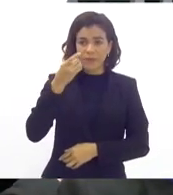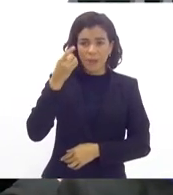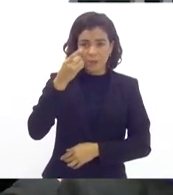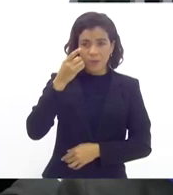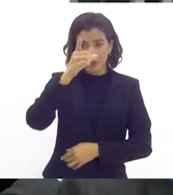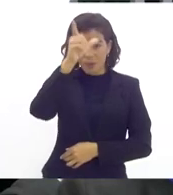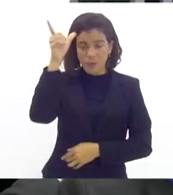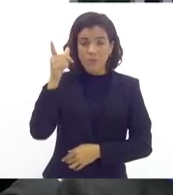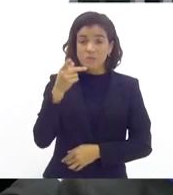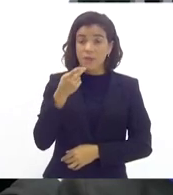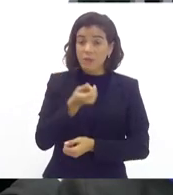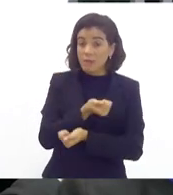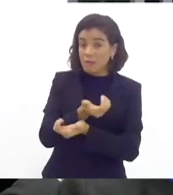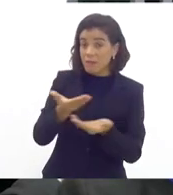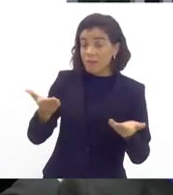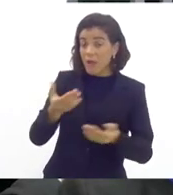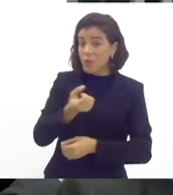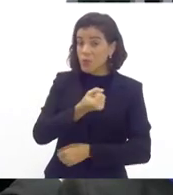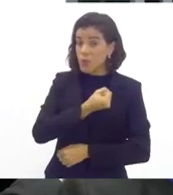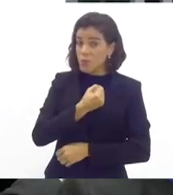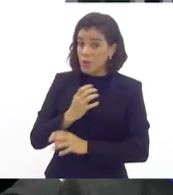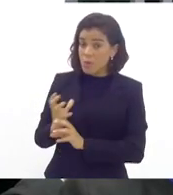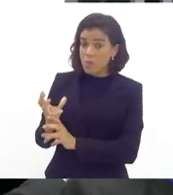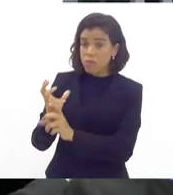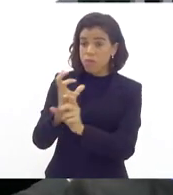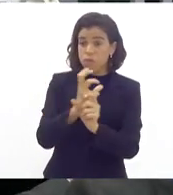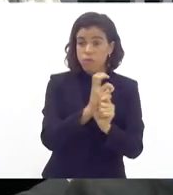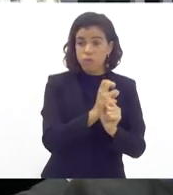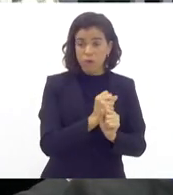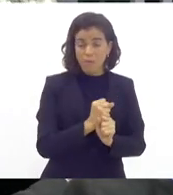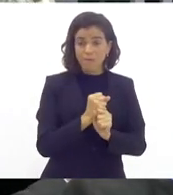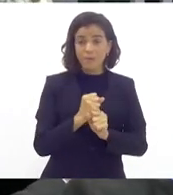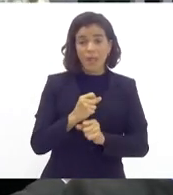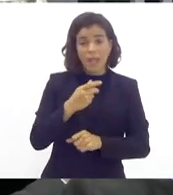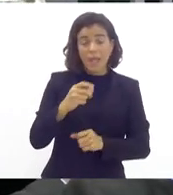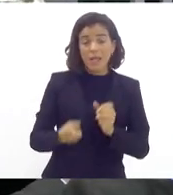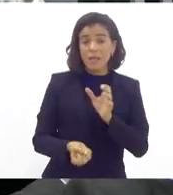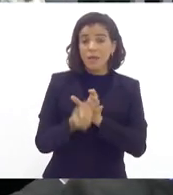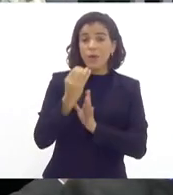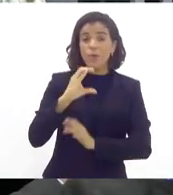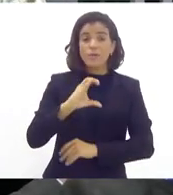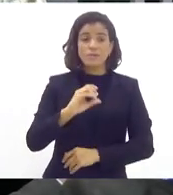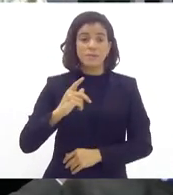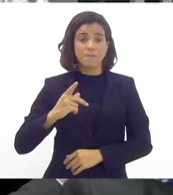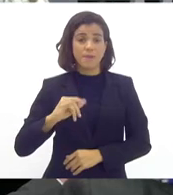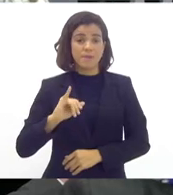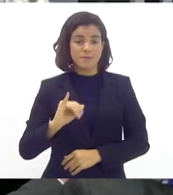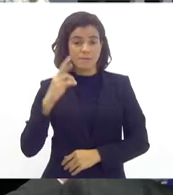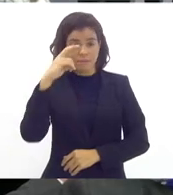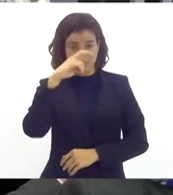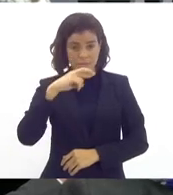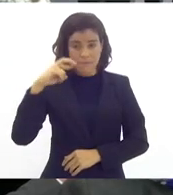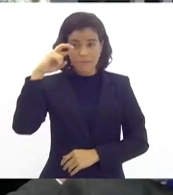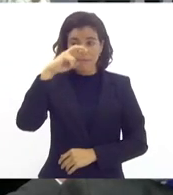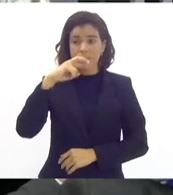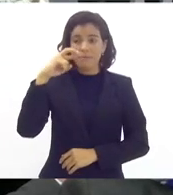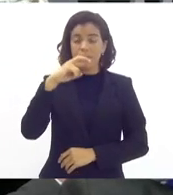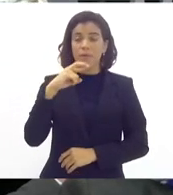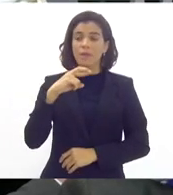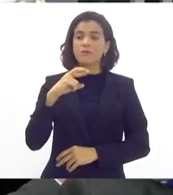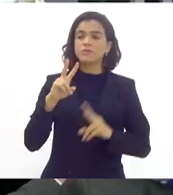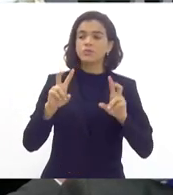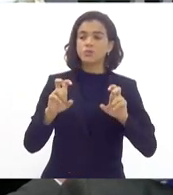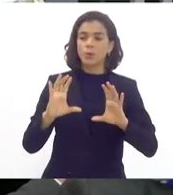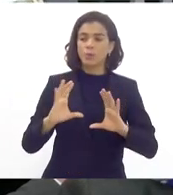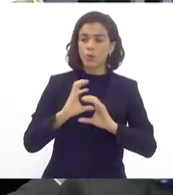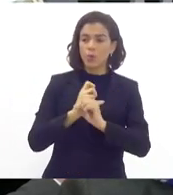números, que o deputado Luiz Paulo fez aqui uma CPI, só para o senhor ter ideia em números, no caso